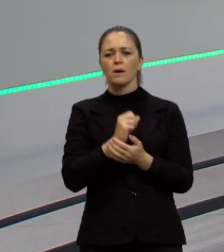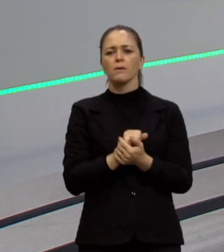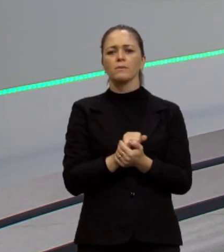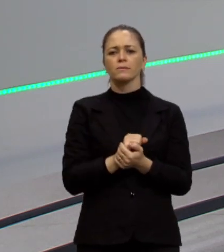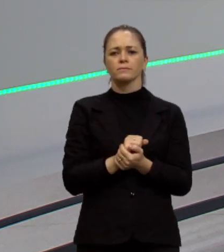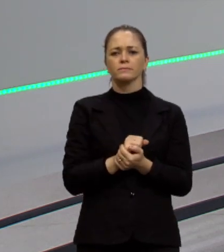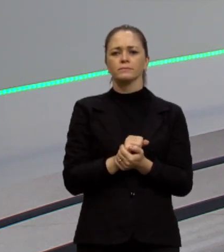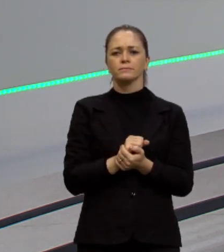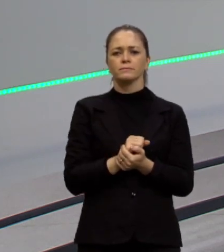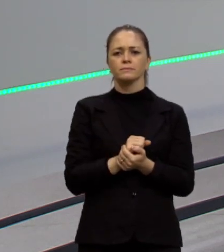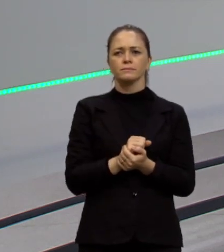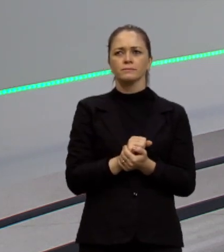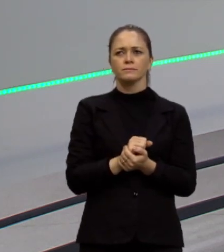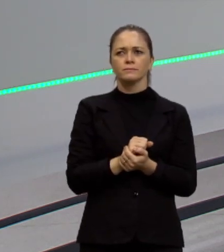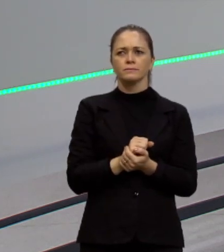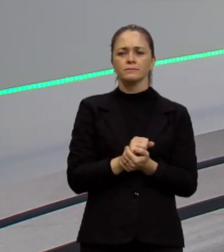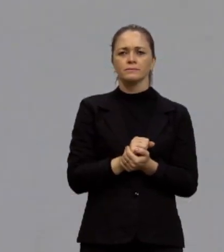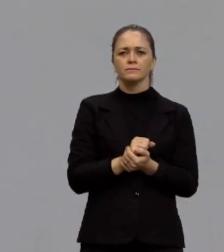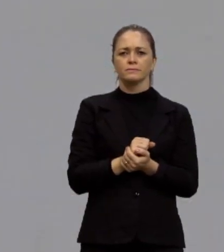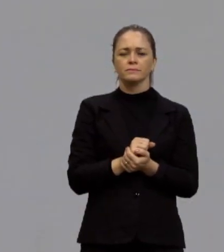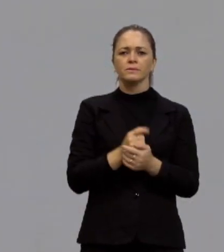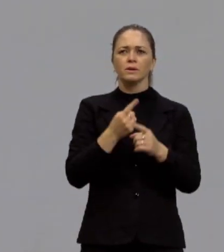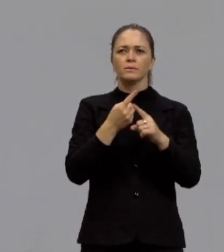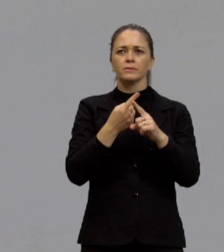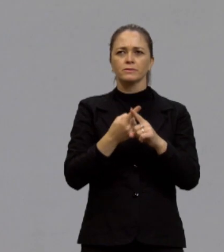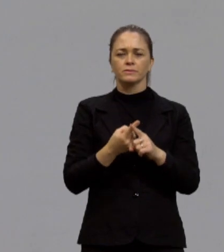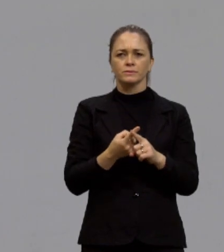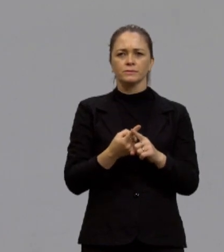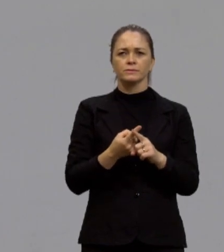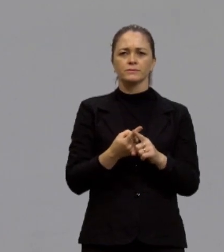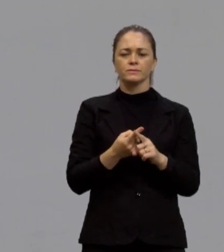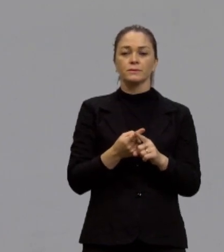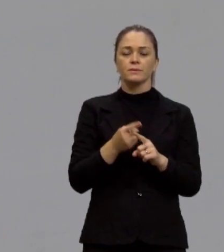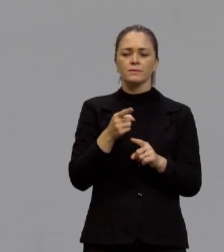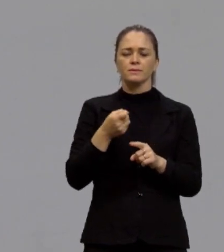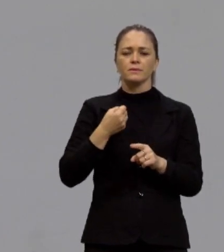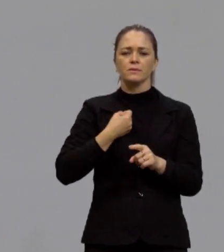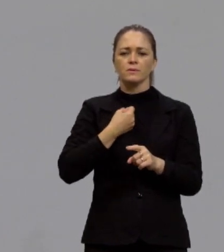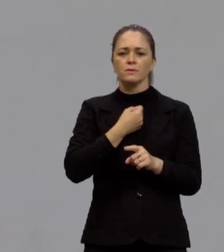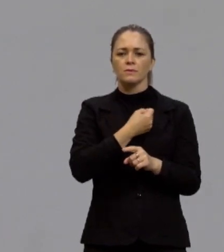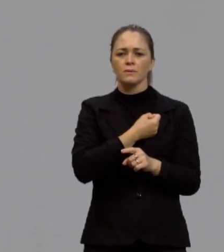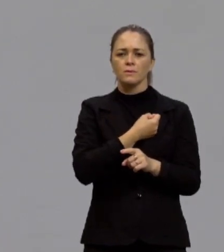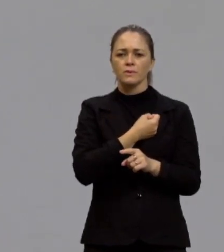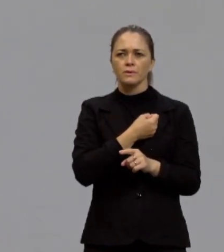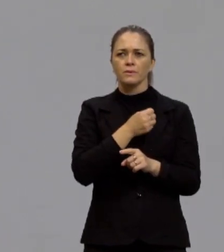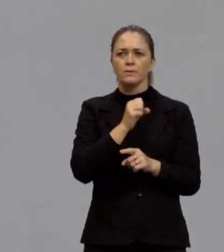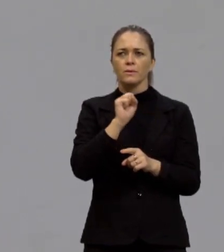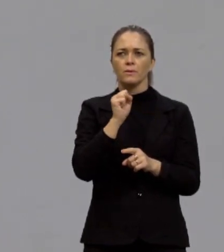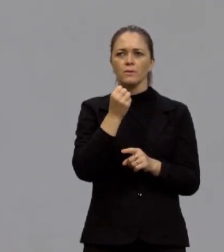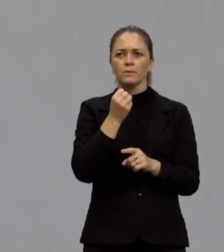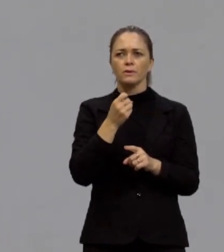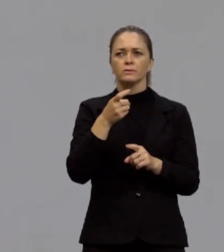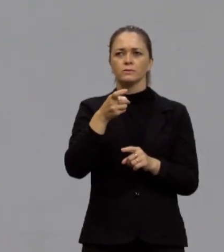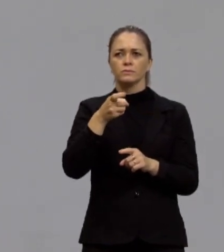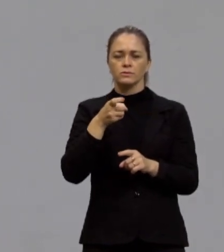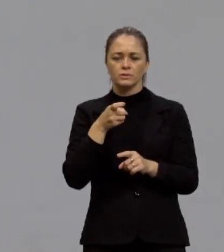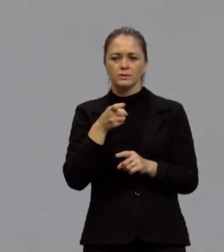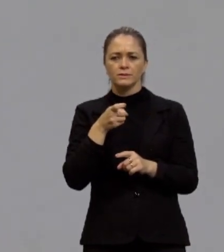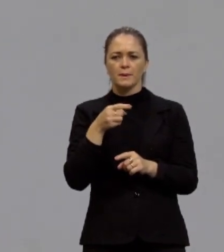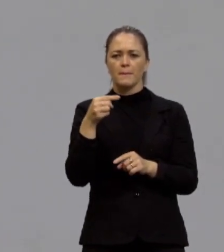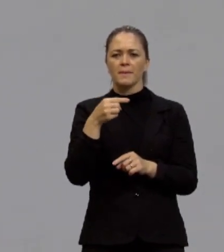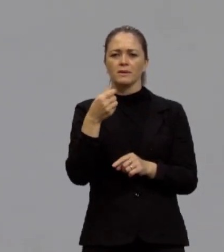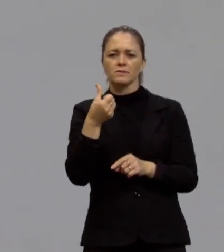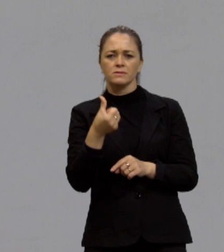é igual ao produto desse número por 8 menos 6. Ao produto desse número